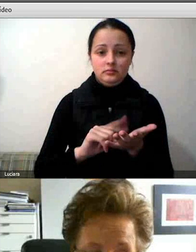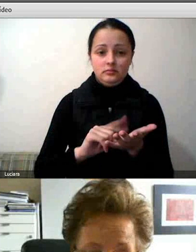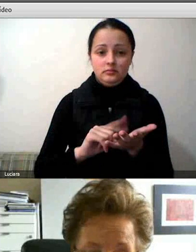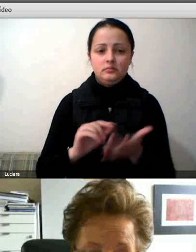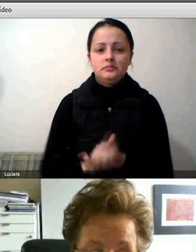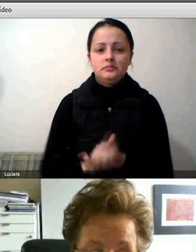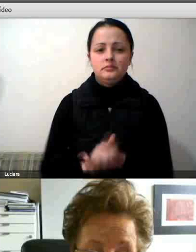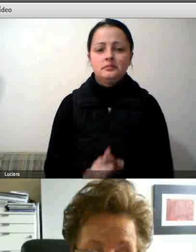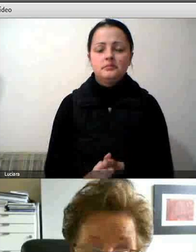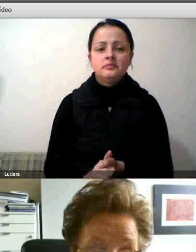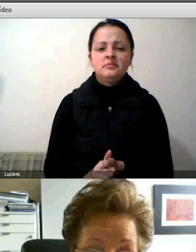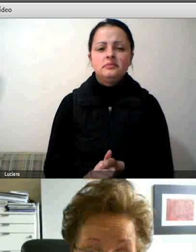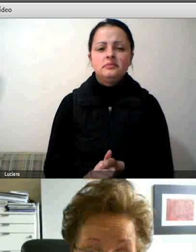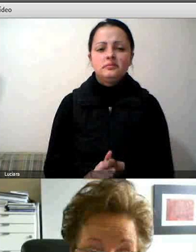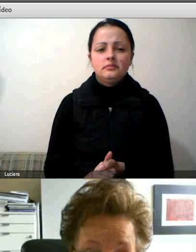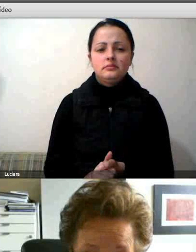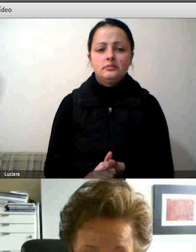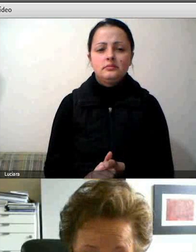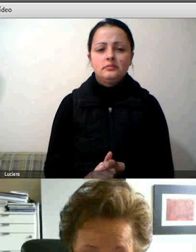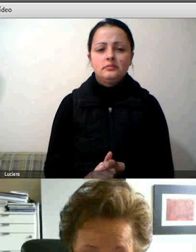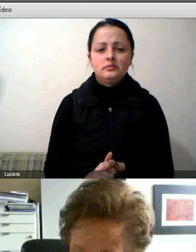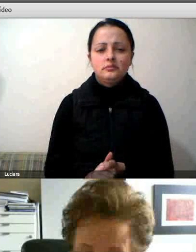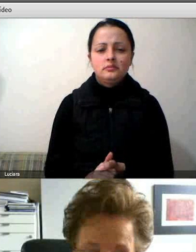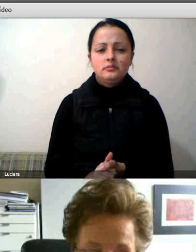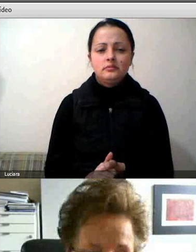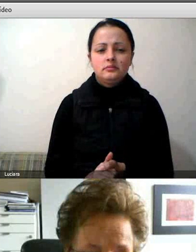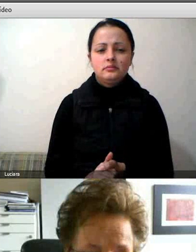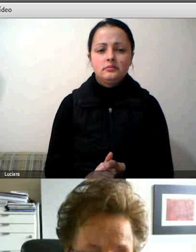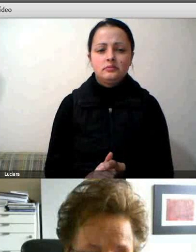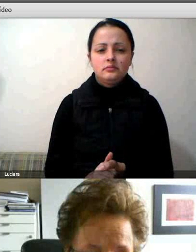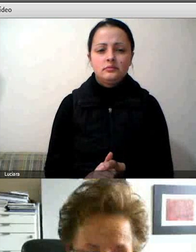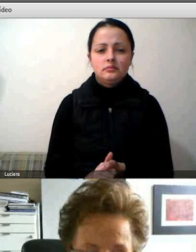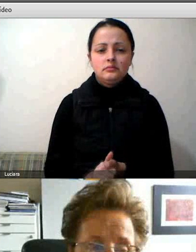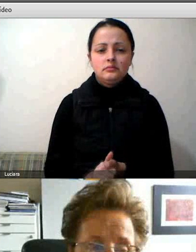tecnologia também não conectadas.